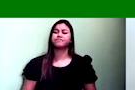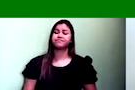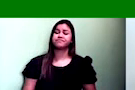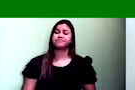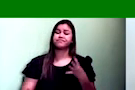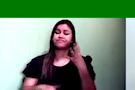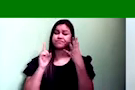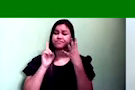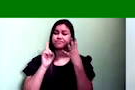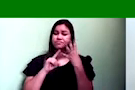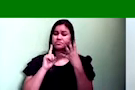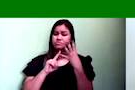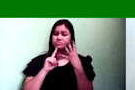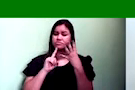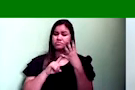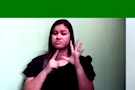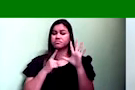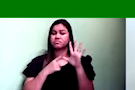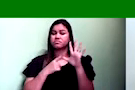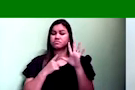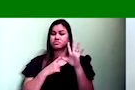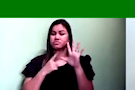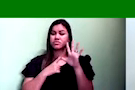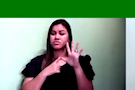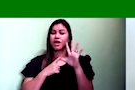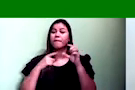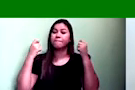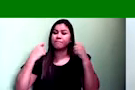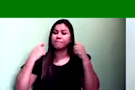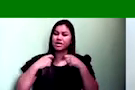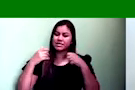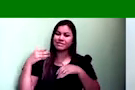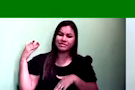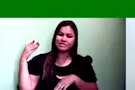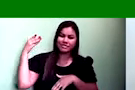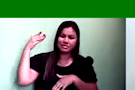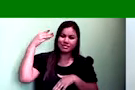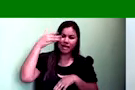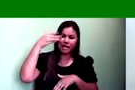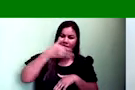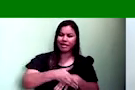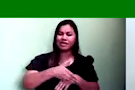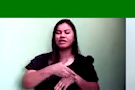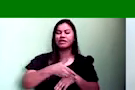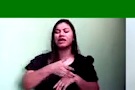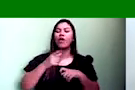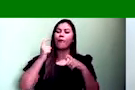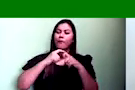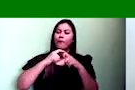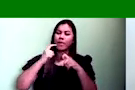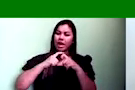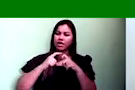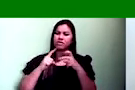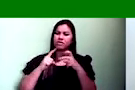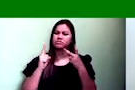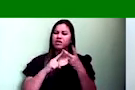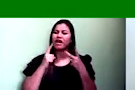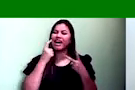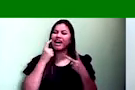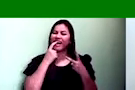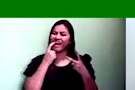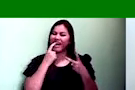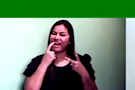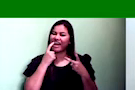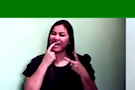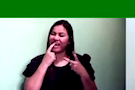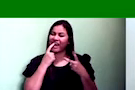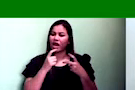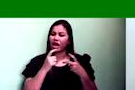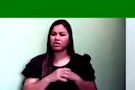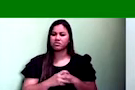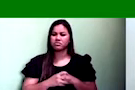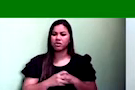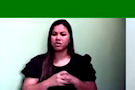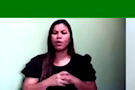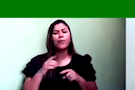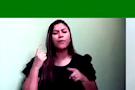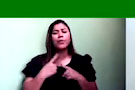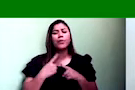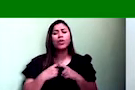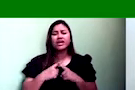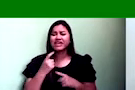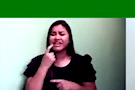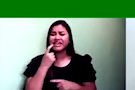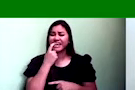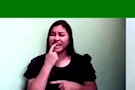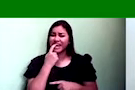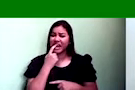ao médico e ao dentista. Isso é muito importante. O dente é uma porta de